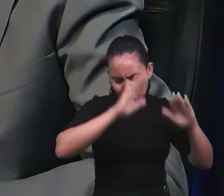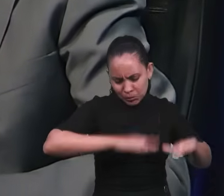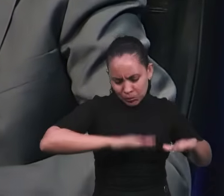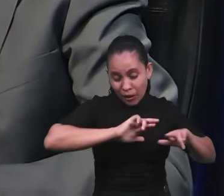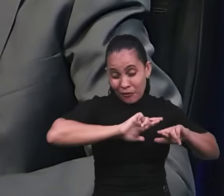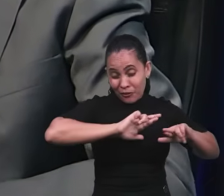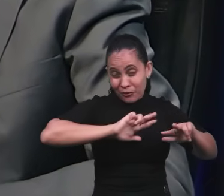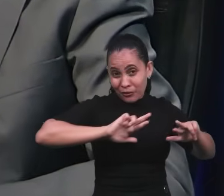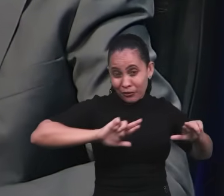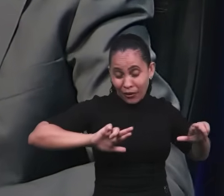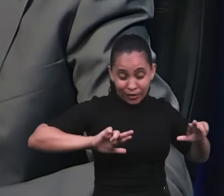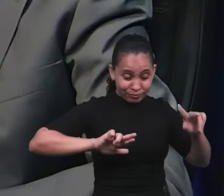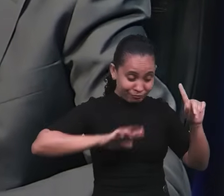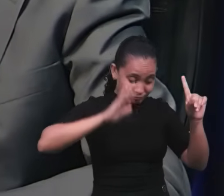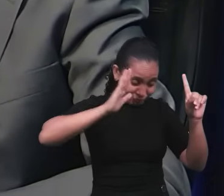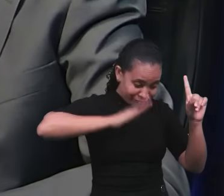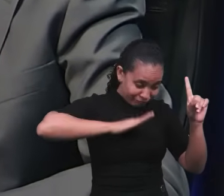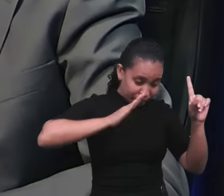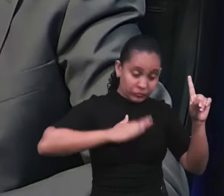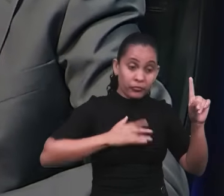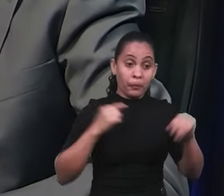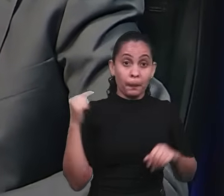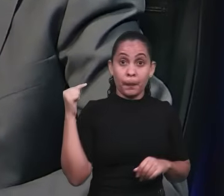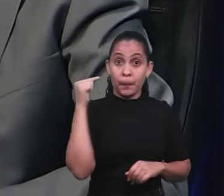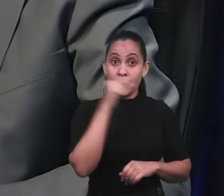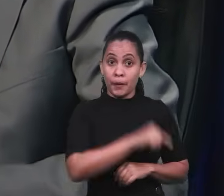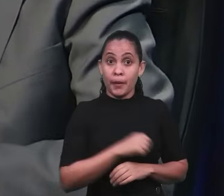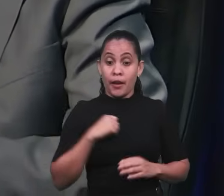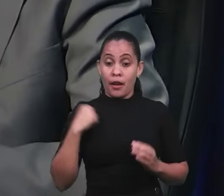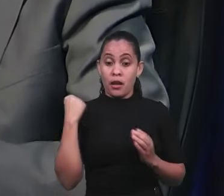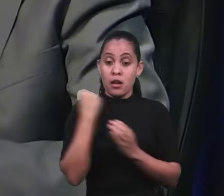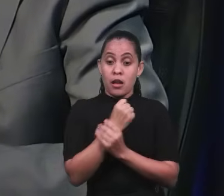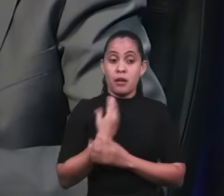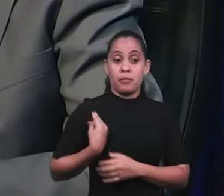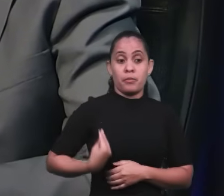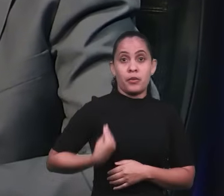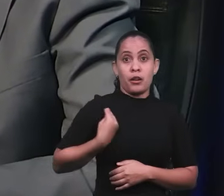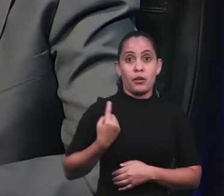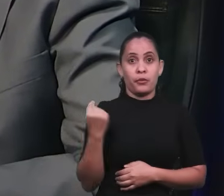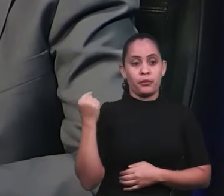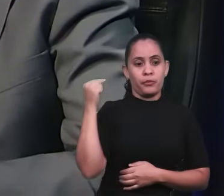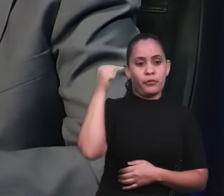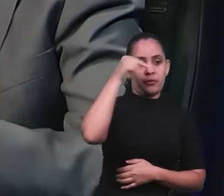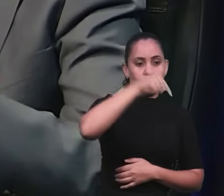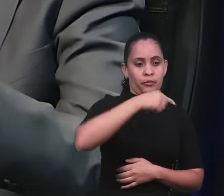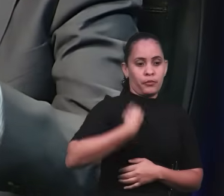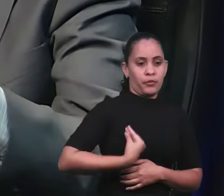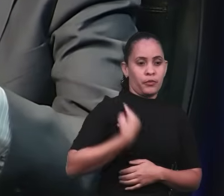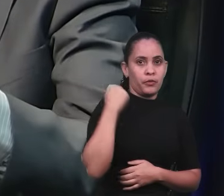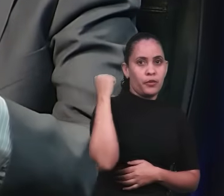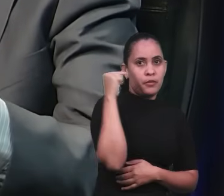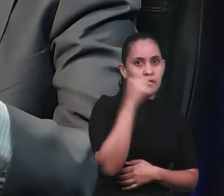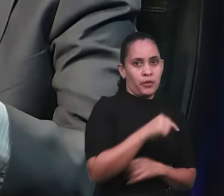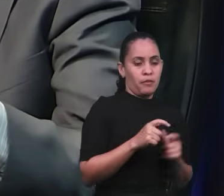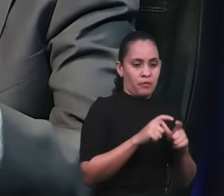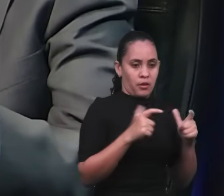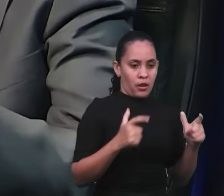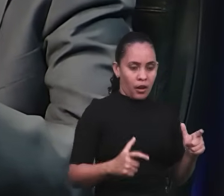deuses. Neste ambiente está Abraão. Abraão, ele tinha uma descendência vindo de